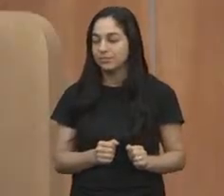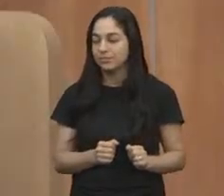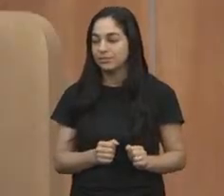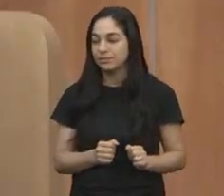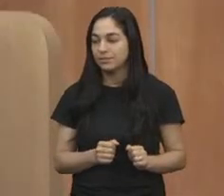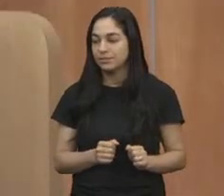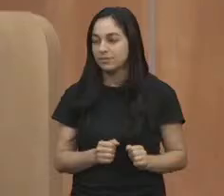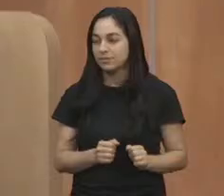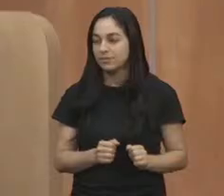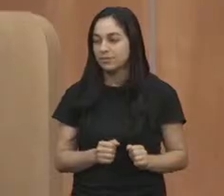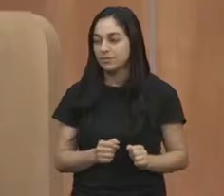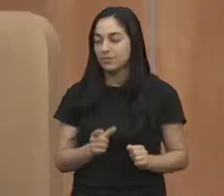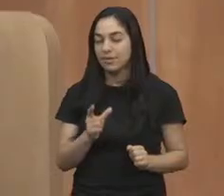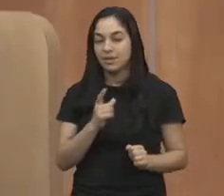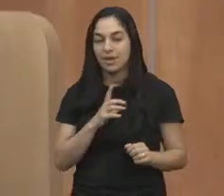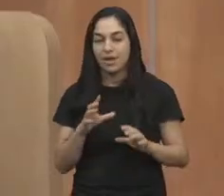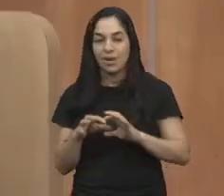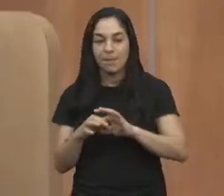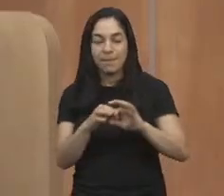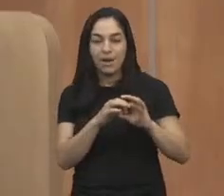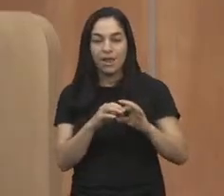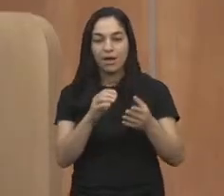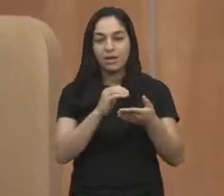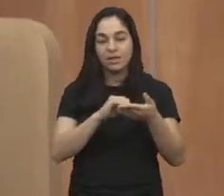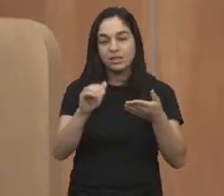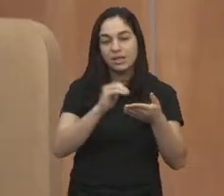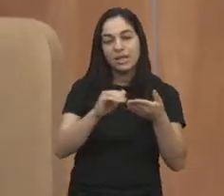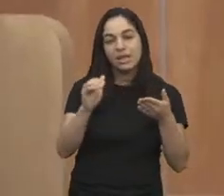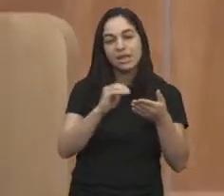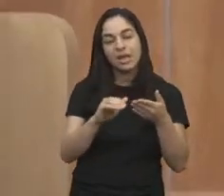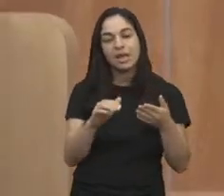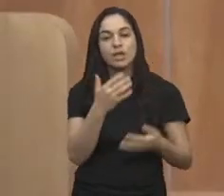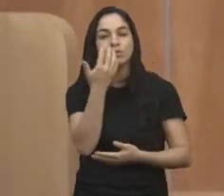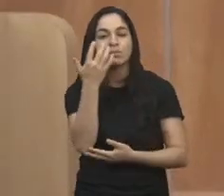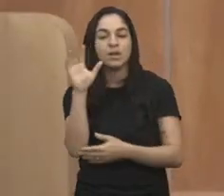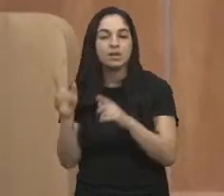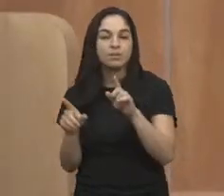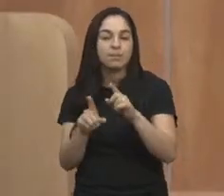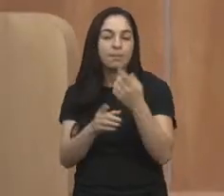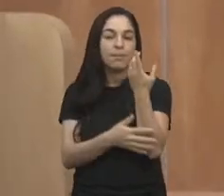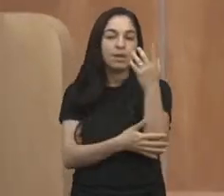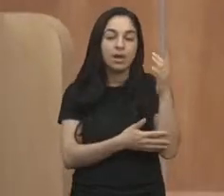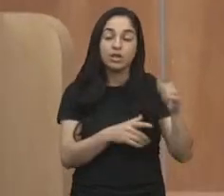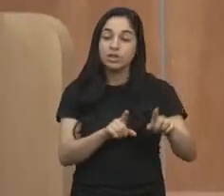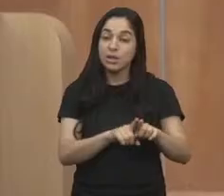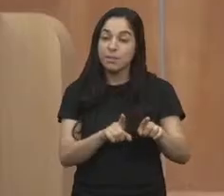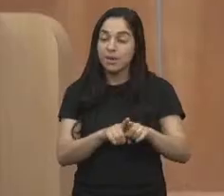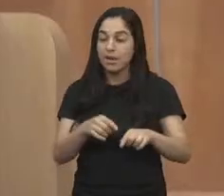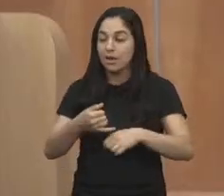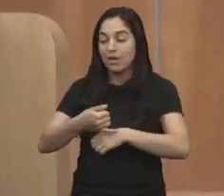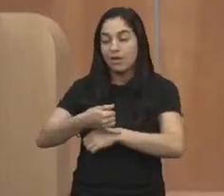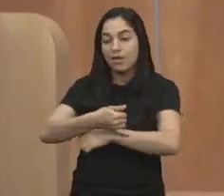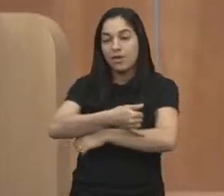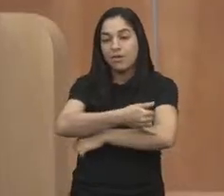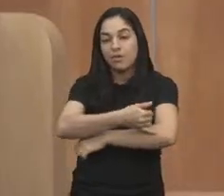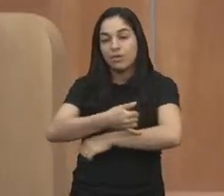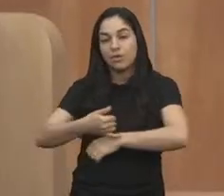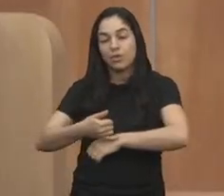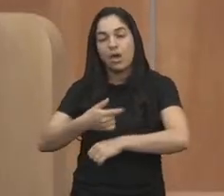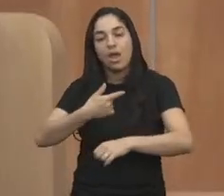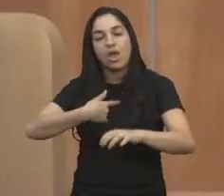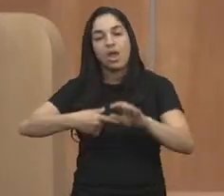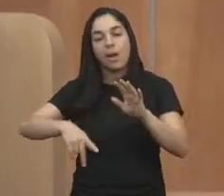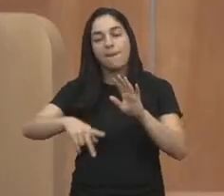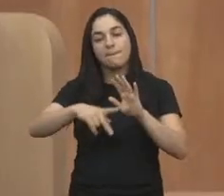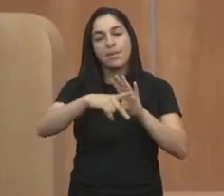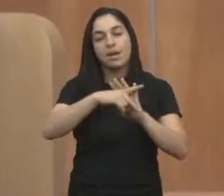Há uma união entre as secretarias de Meio Ambiente e de Infraestrutura. Eu sou lá da Secretaria